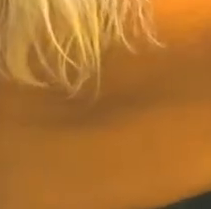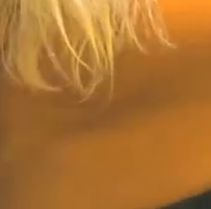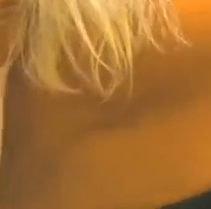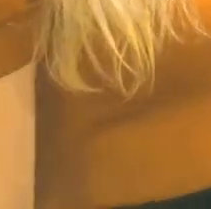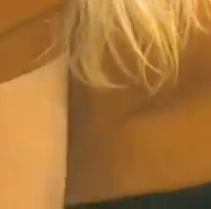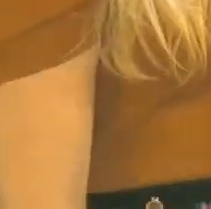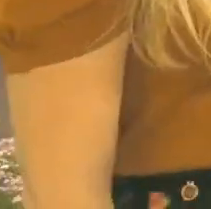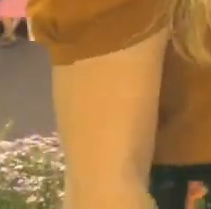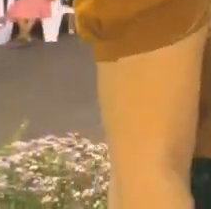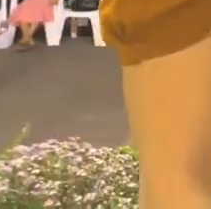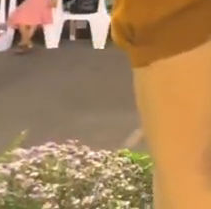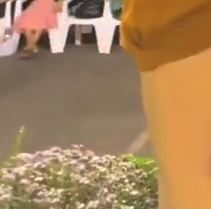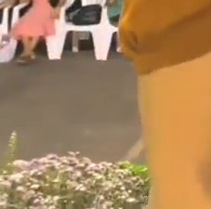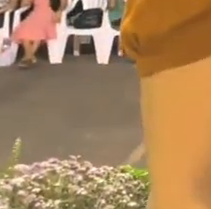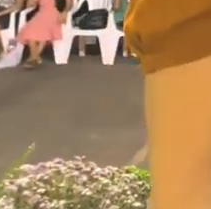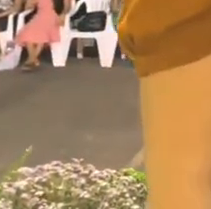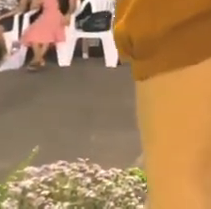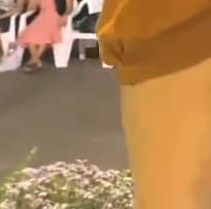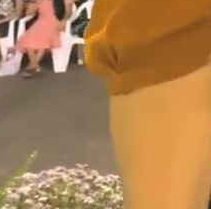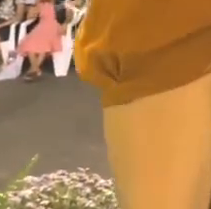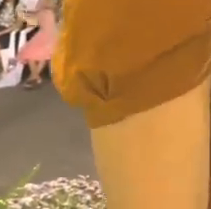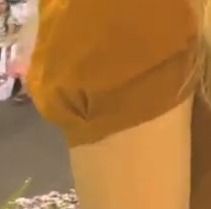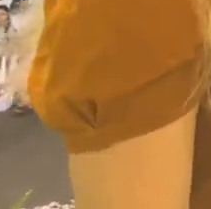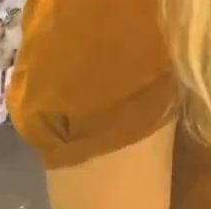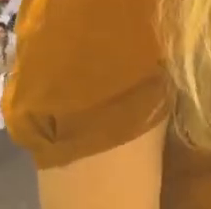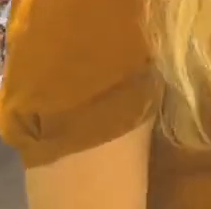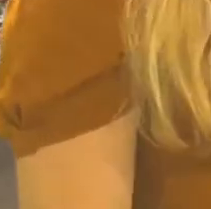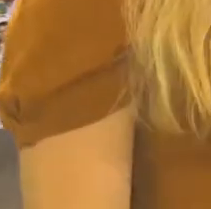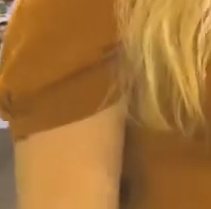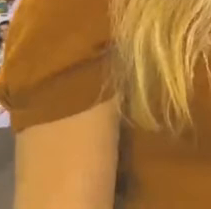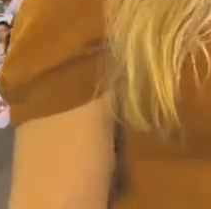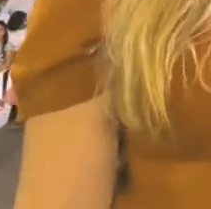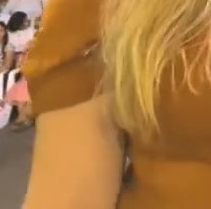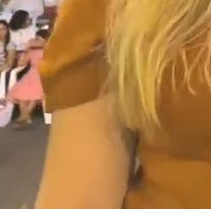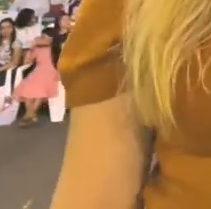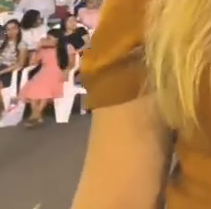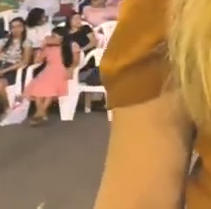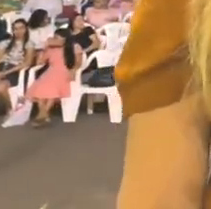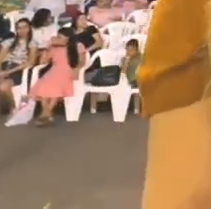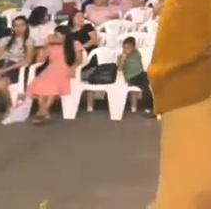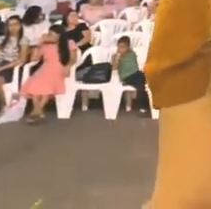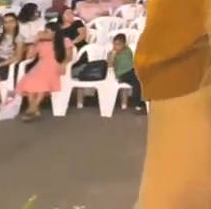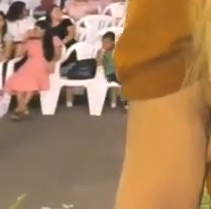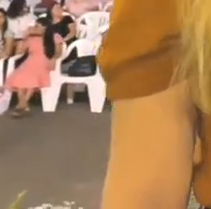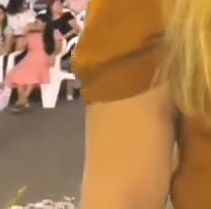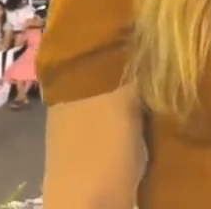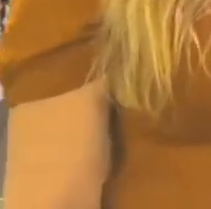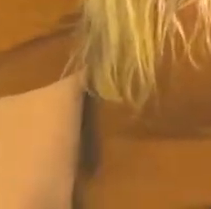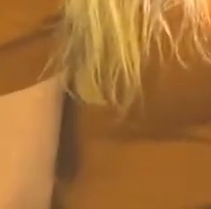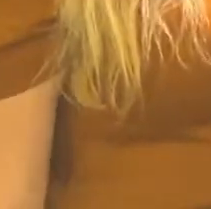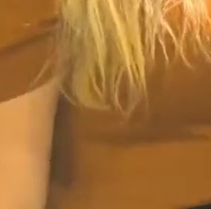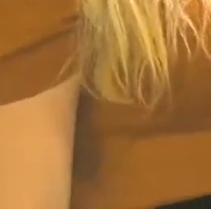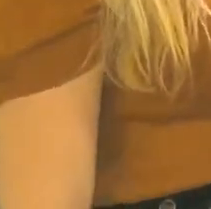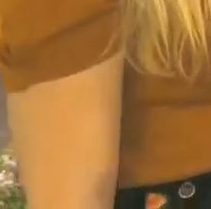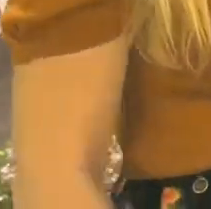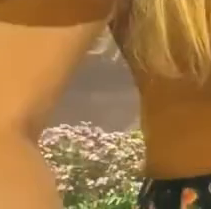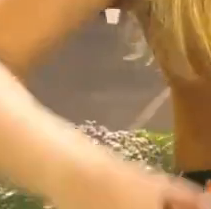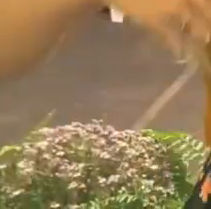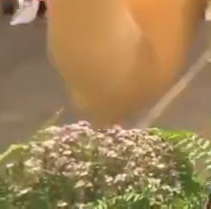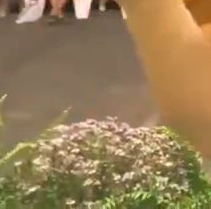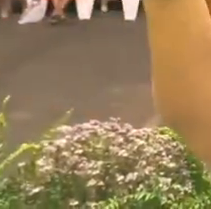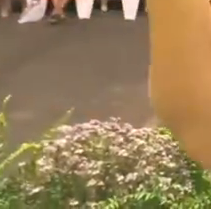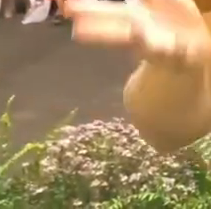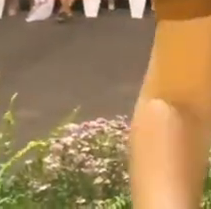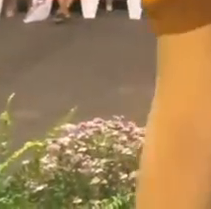Wilson Ítalo está feio é Wilson Wilsinho é daqui Nossa ele disse assim sou de Belo Horizonte Você é daqui